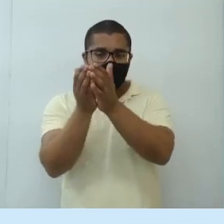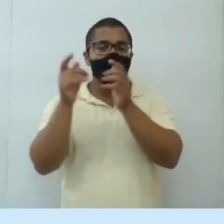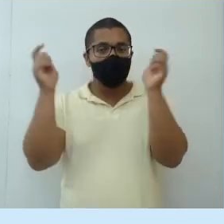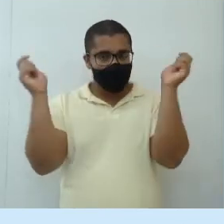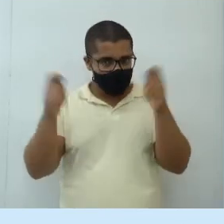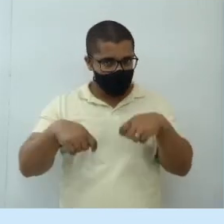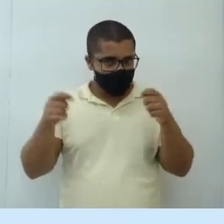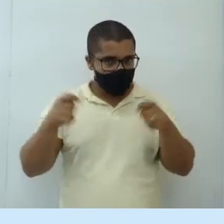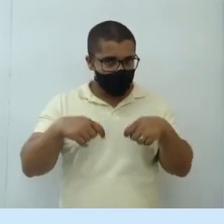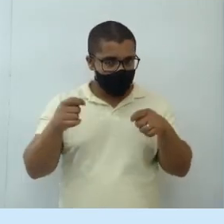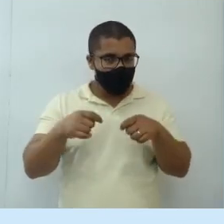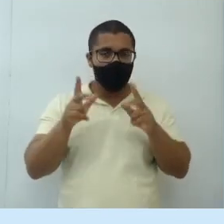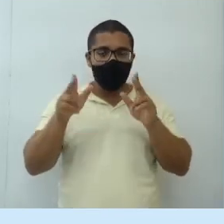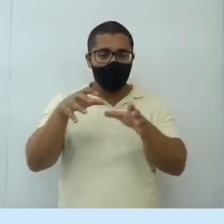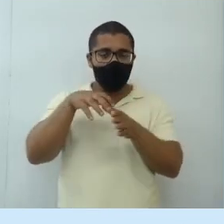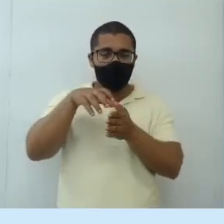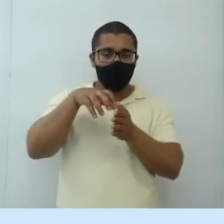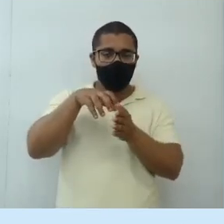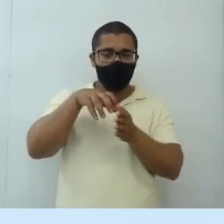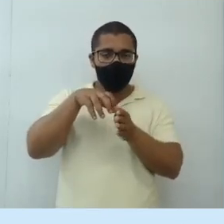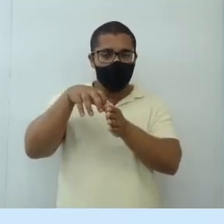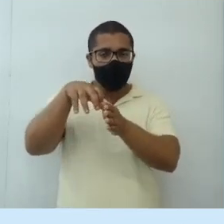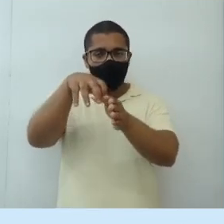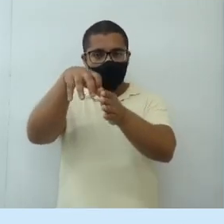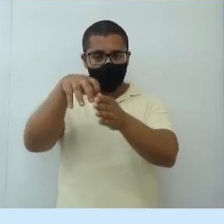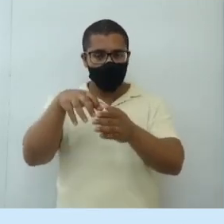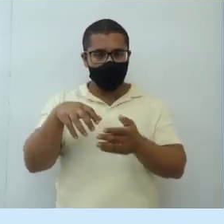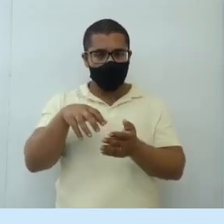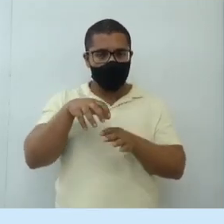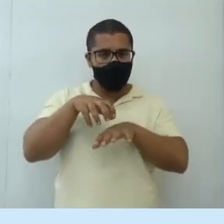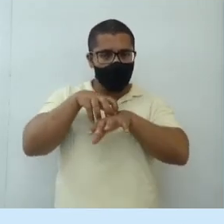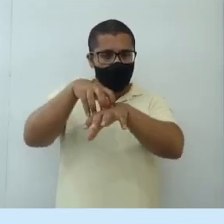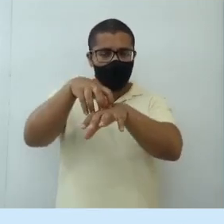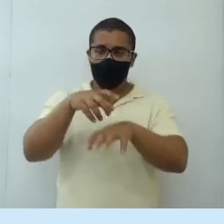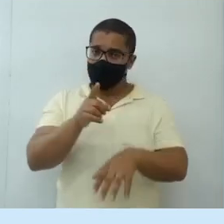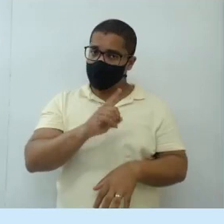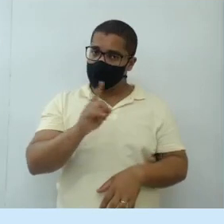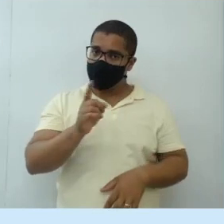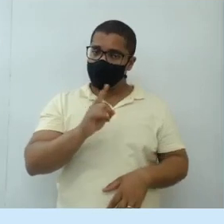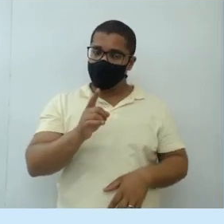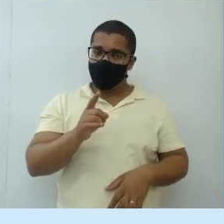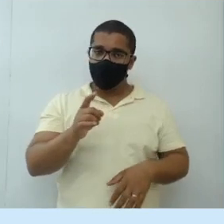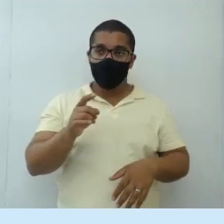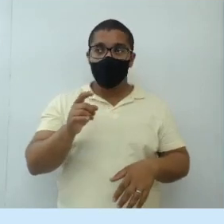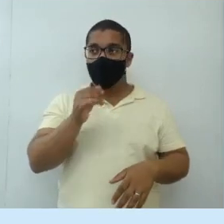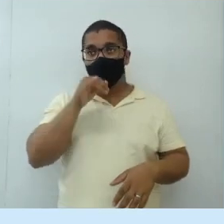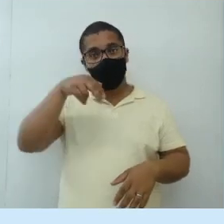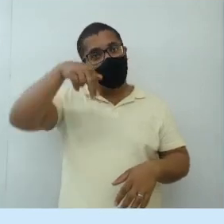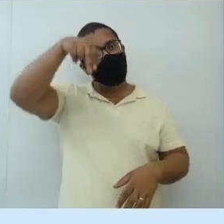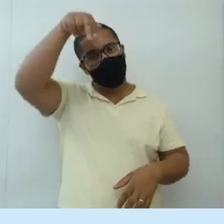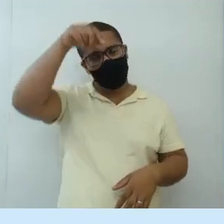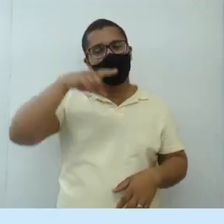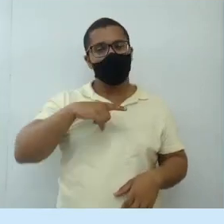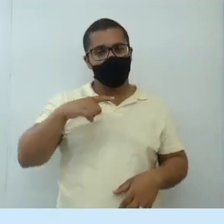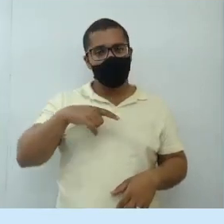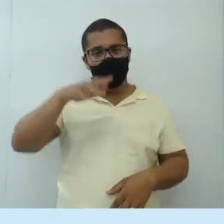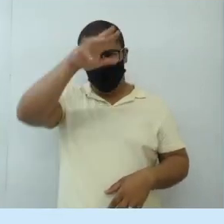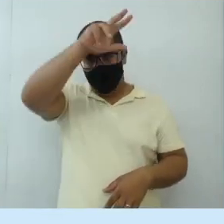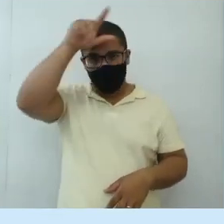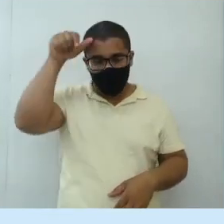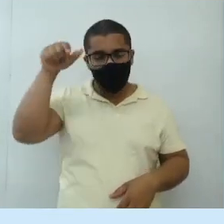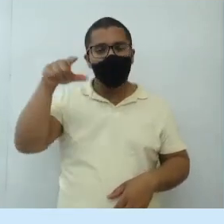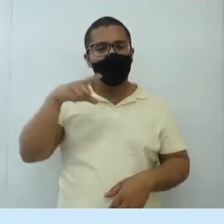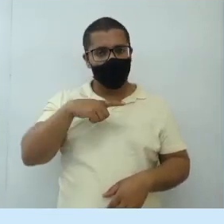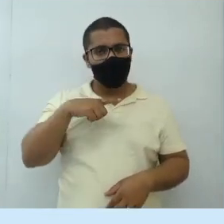o Brasil e ainda tem muito que crescer nessa área hidroviária na região norte do país hoje nós temos a bacia amazônica